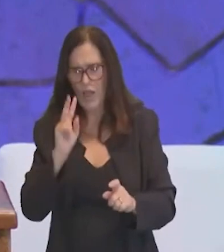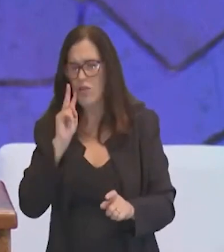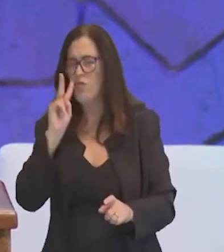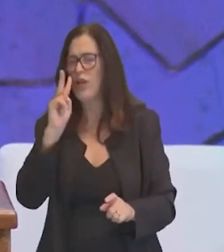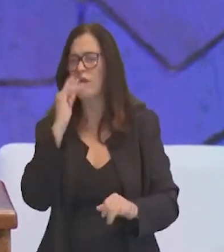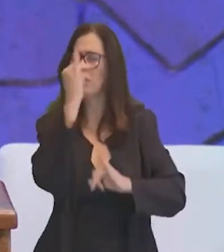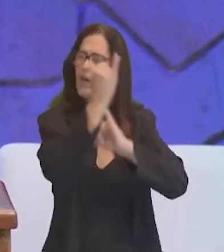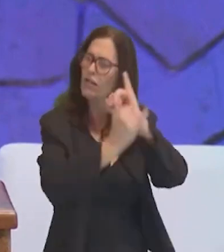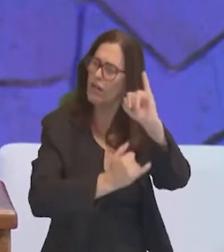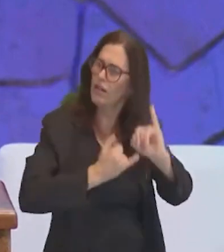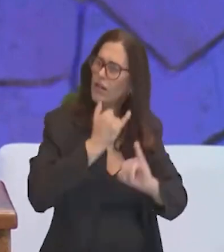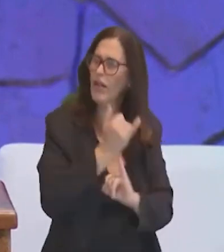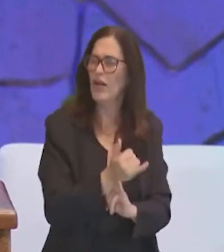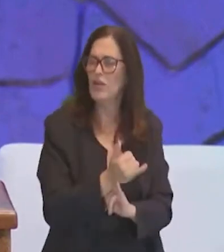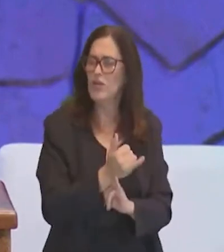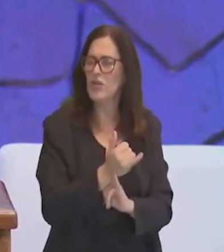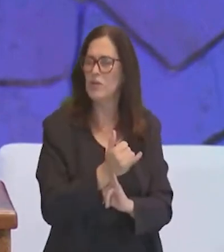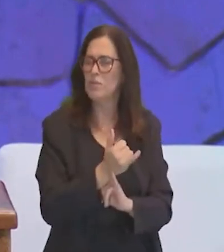assistindo.